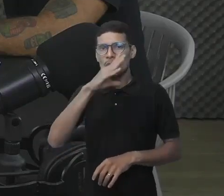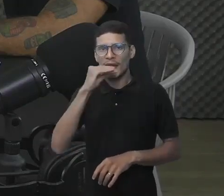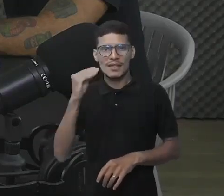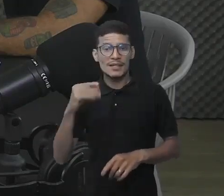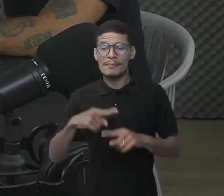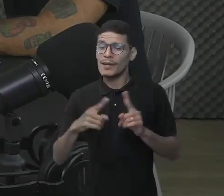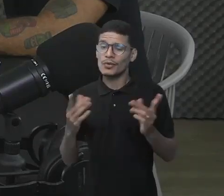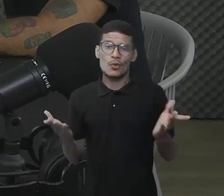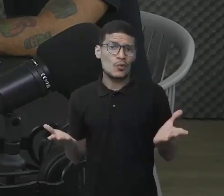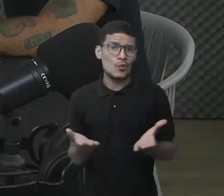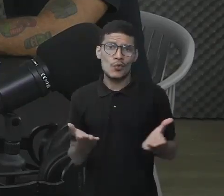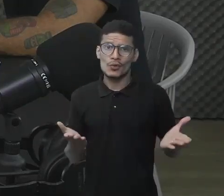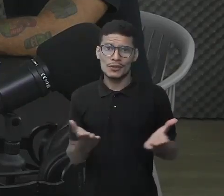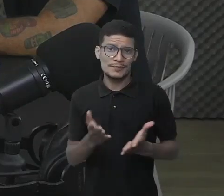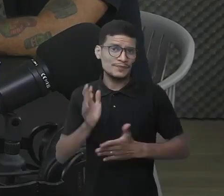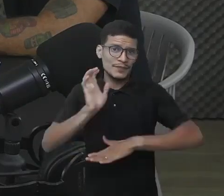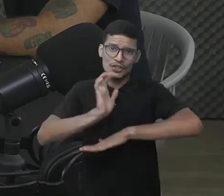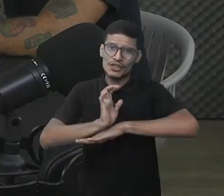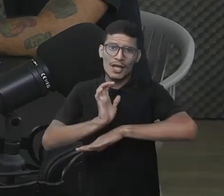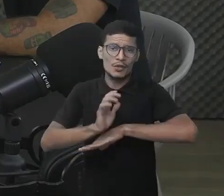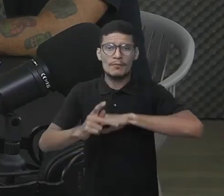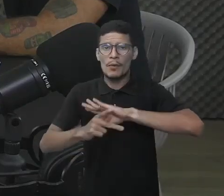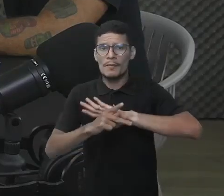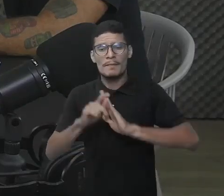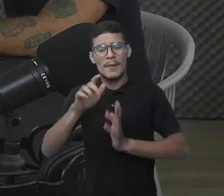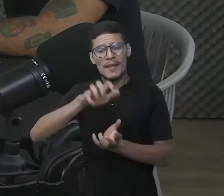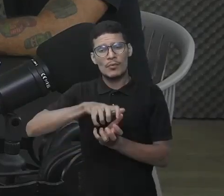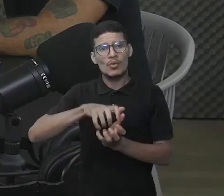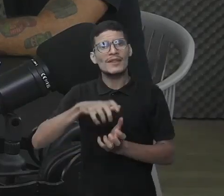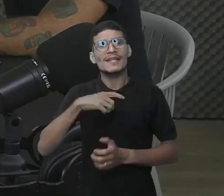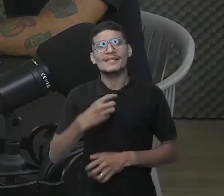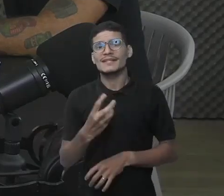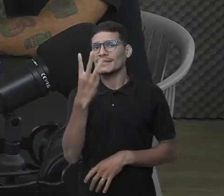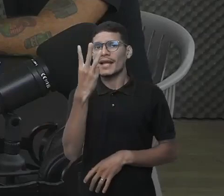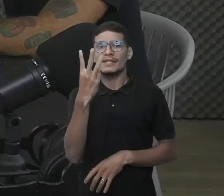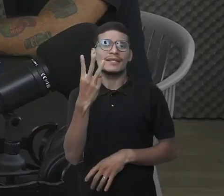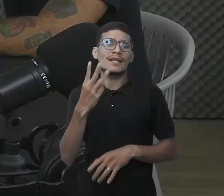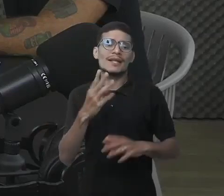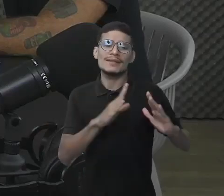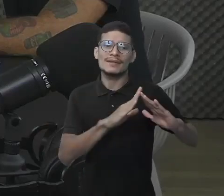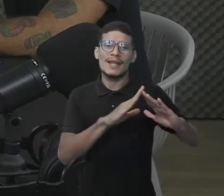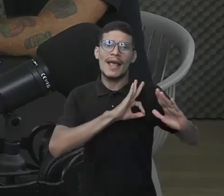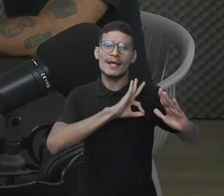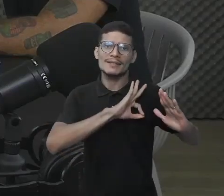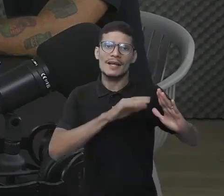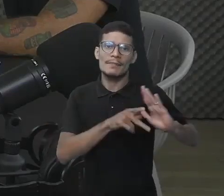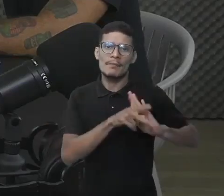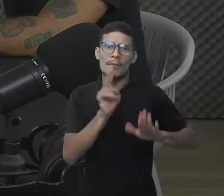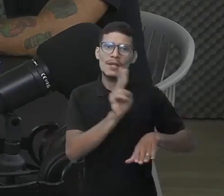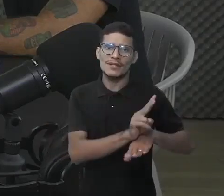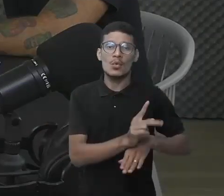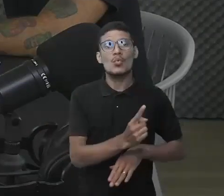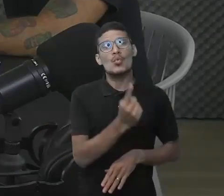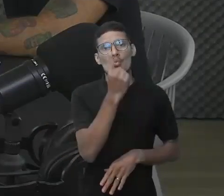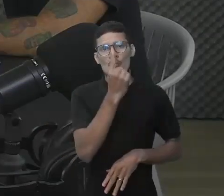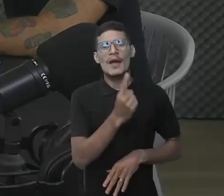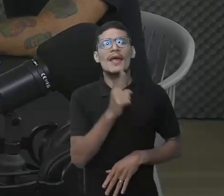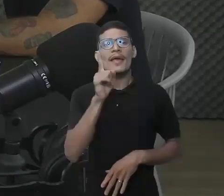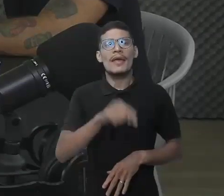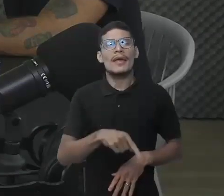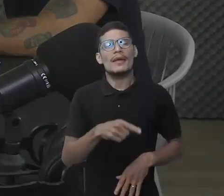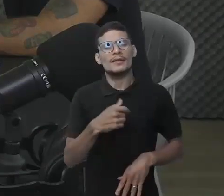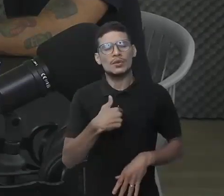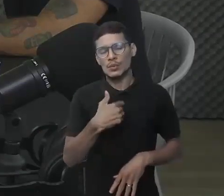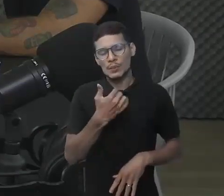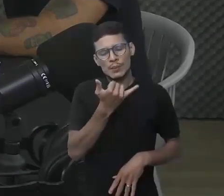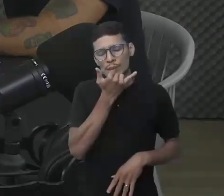estado de Pernambuco, nós temos 3 delegacias de proteção. 3. Uma fica... me perdoem